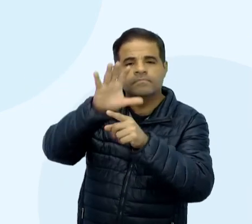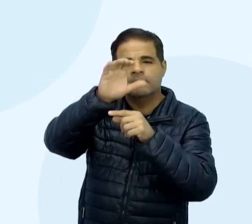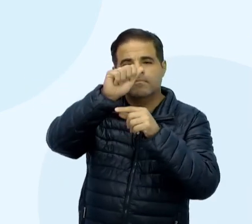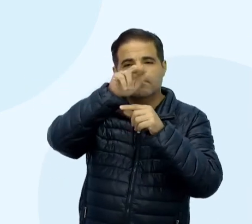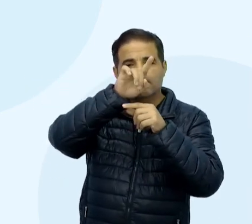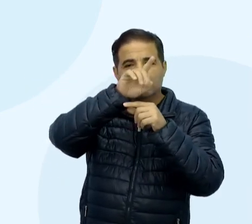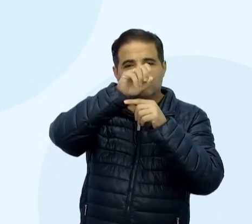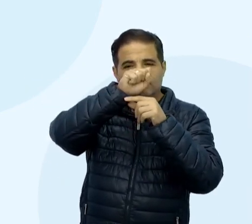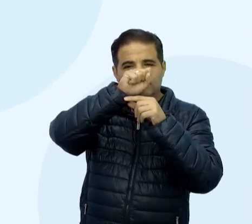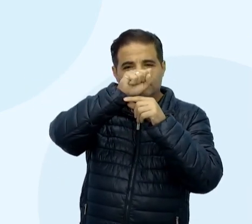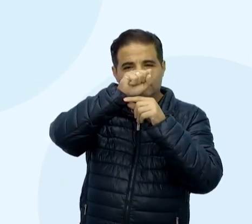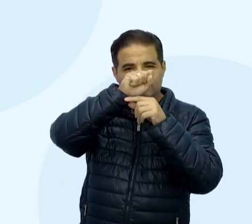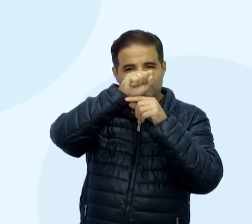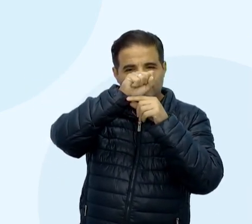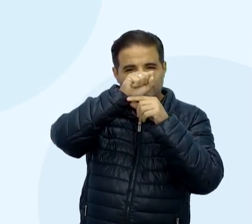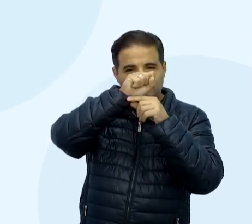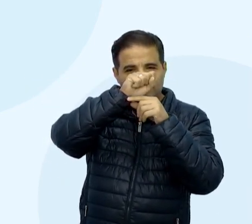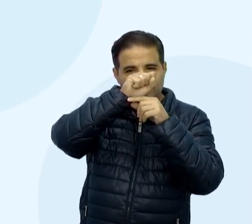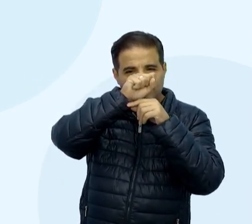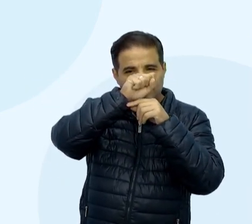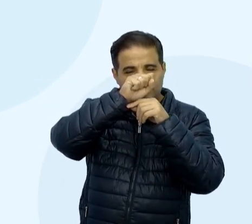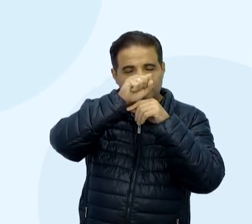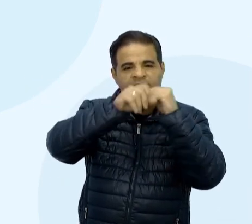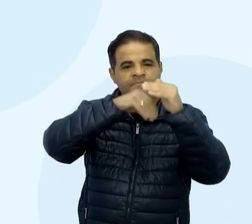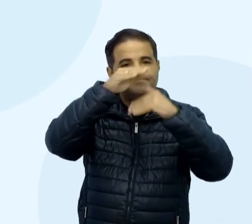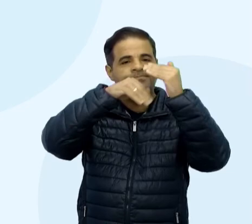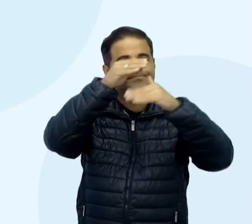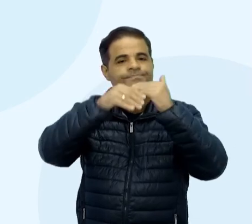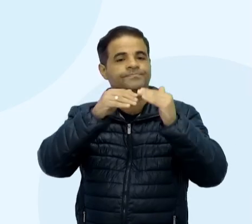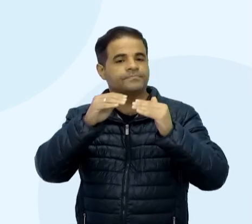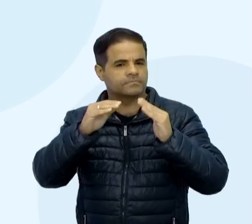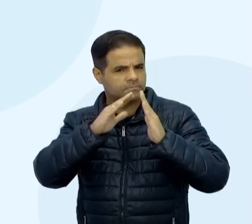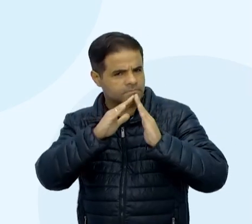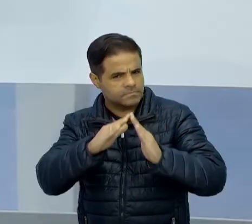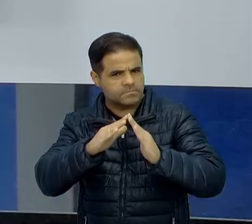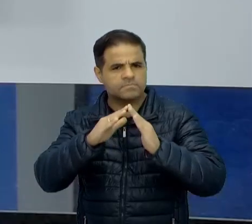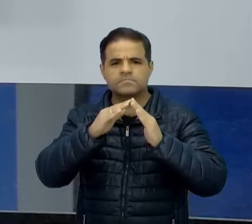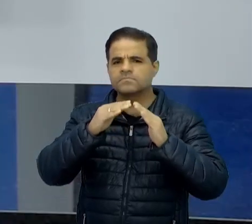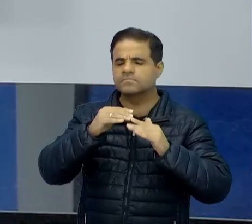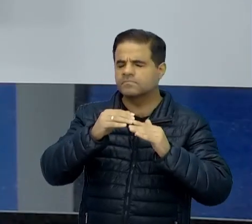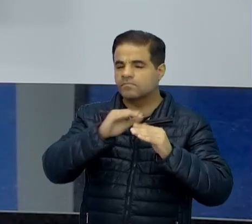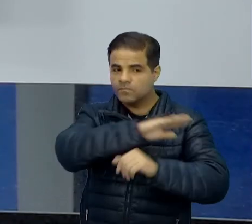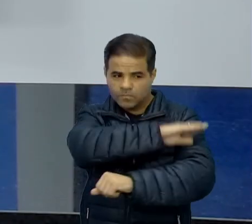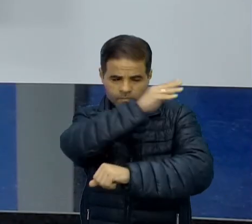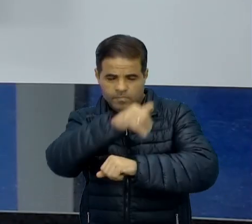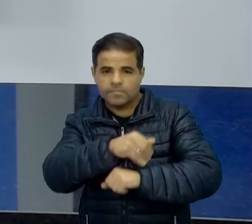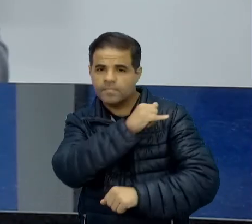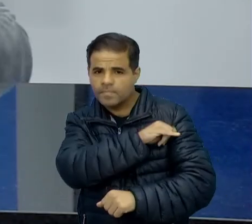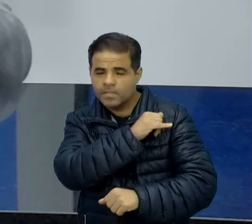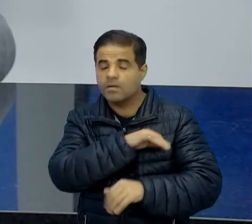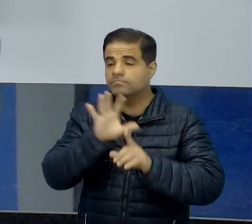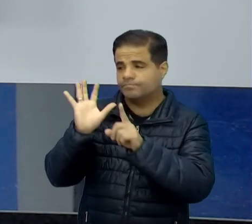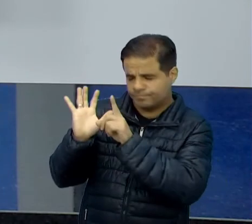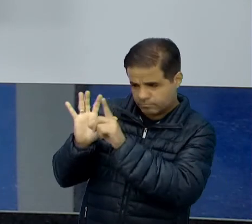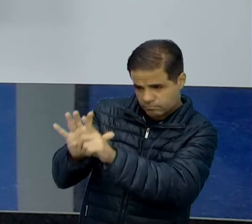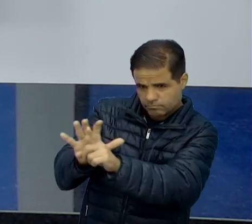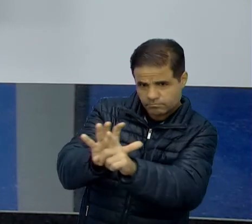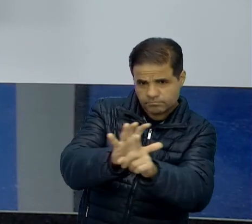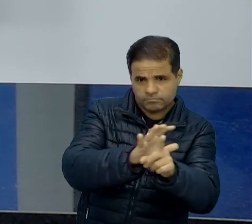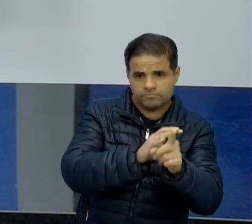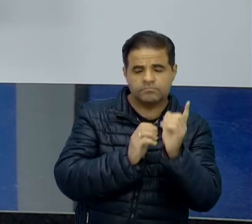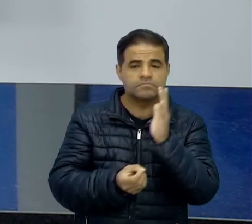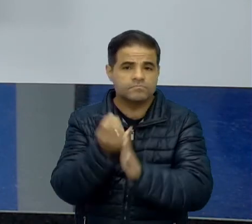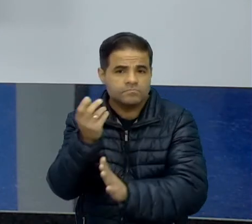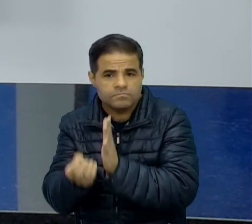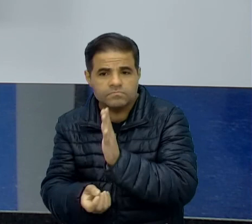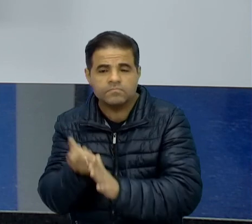para o crescimento do Morro da Providência no Rio de Janeiro? Qual que é a influência da Guerra de Canudos para o